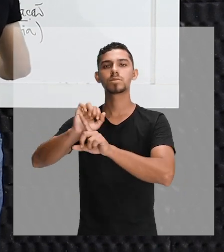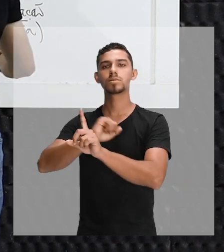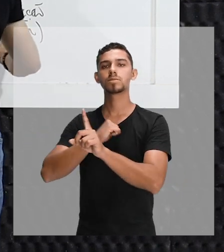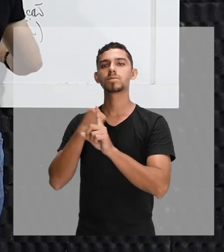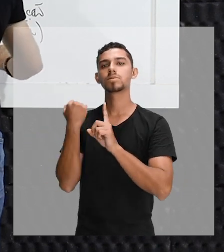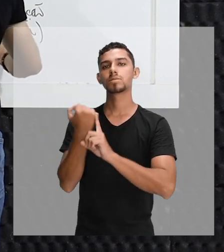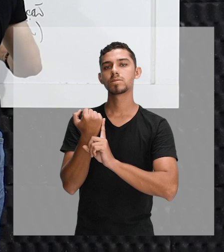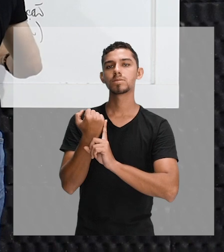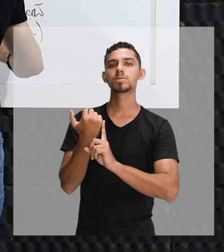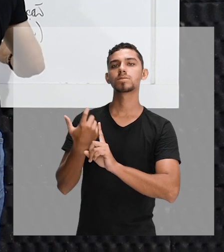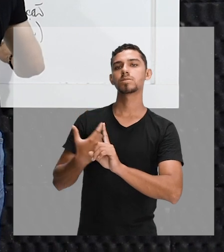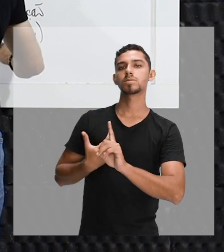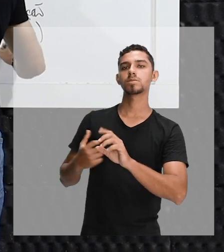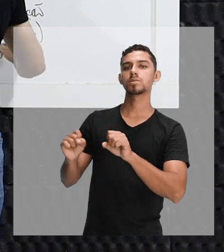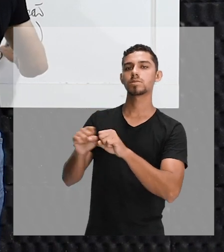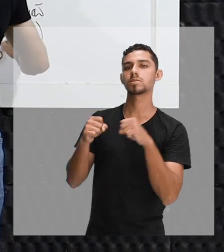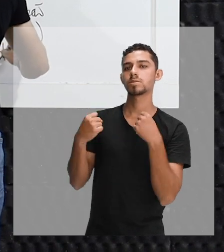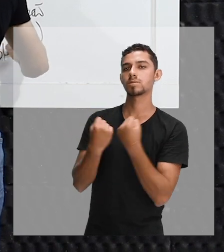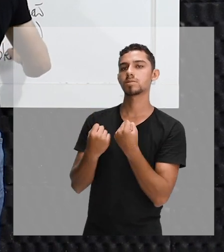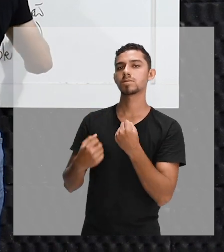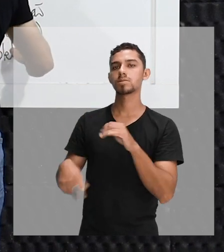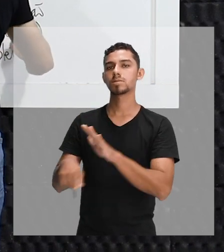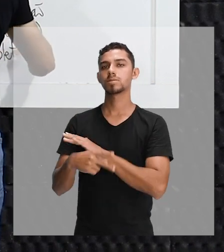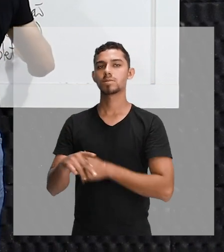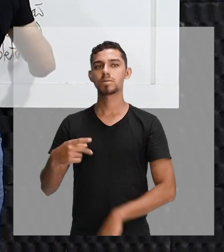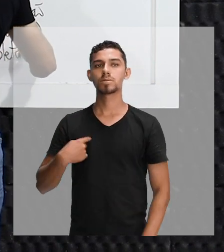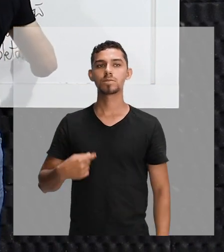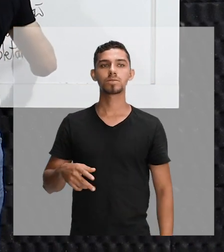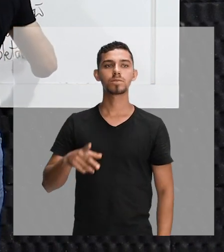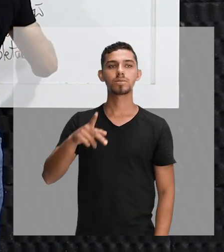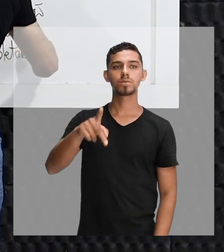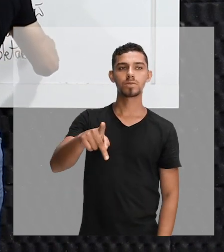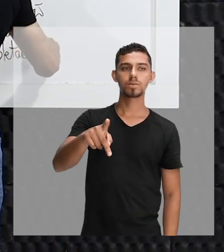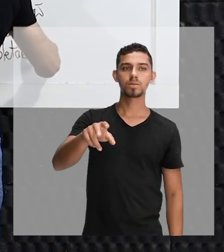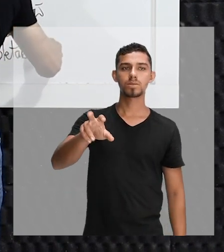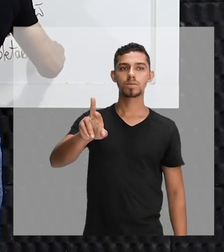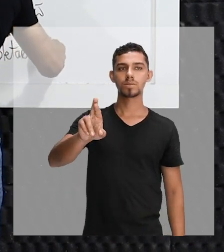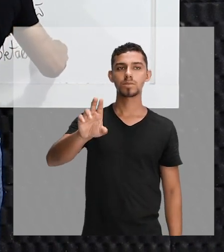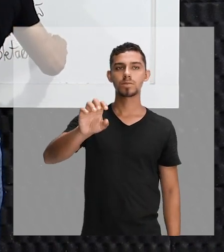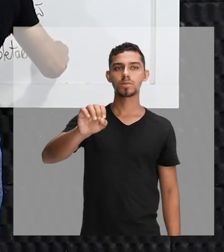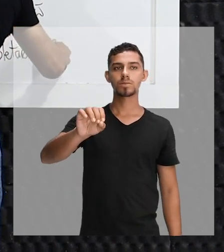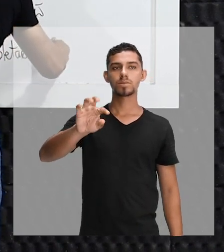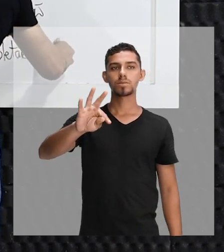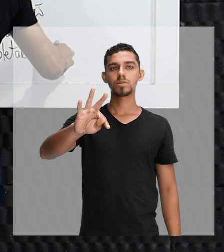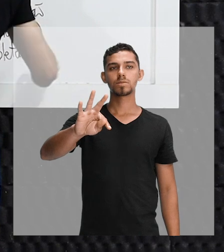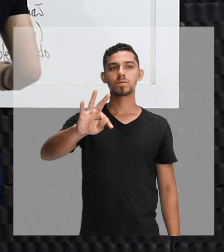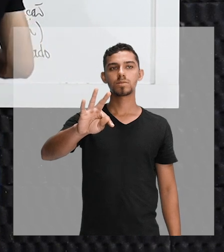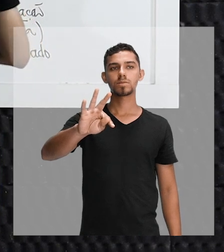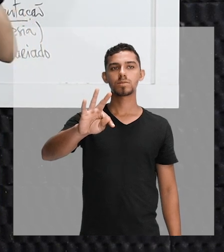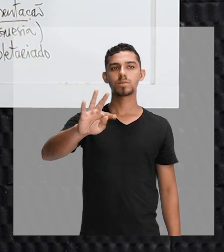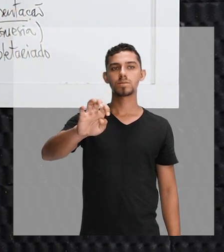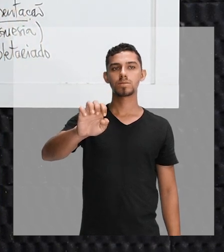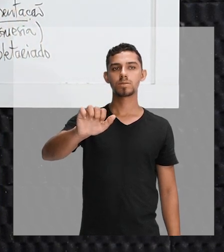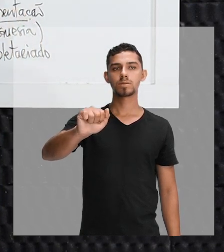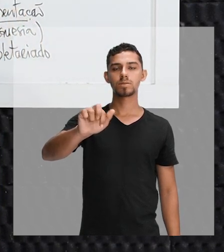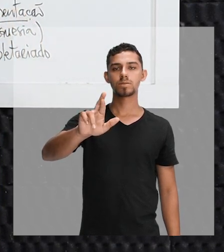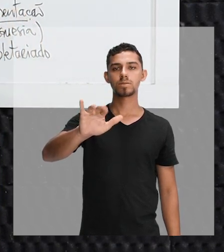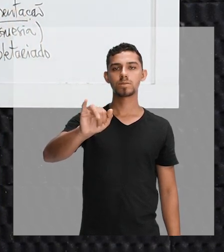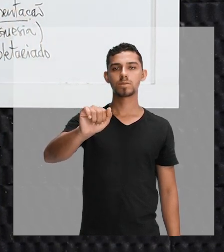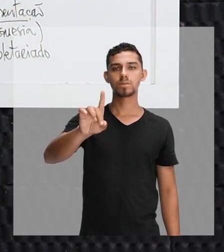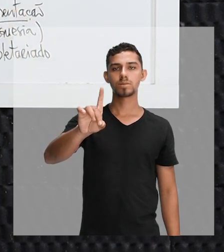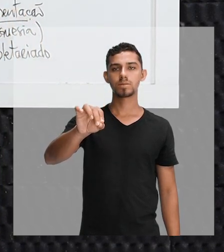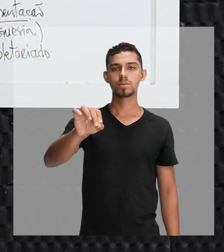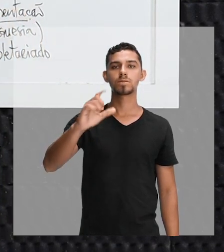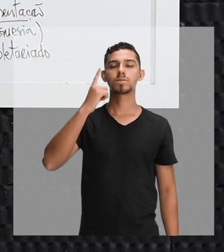já tenho o proletariado, ok? O proletariado, o trabalhador, como